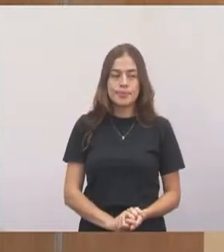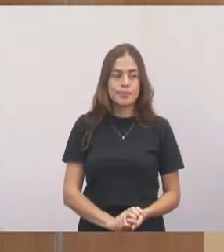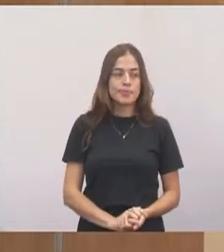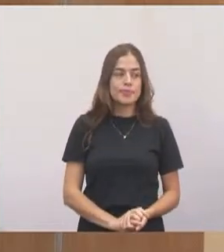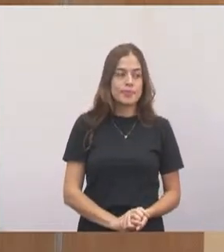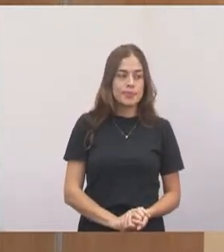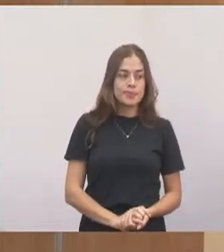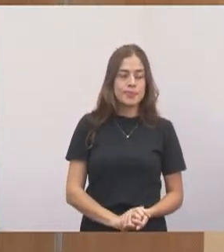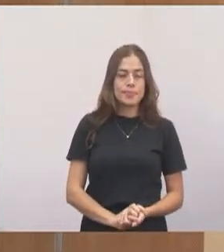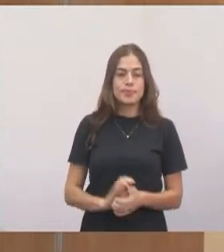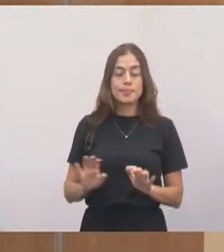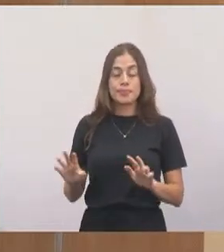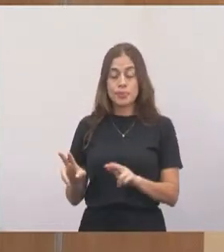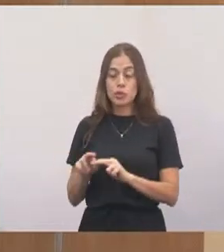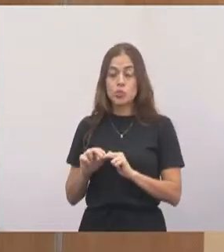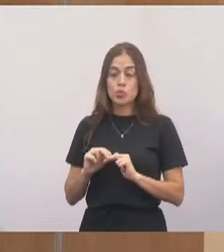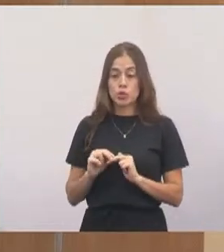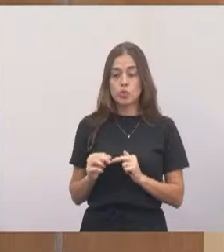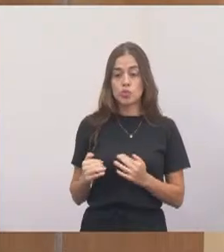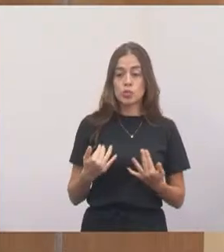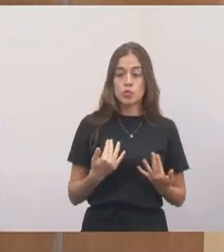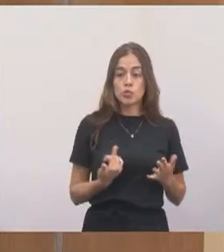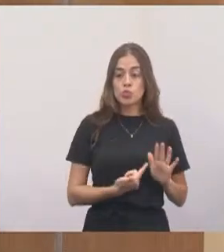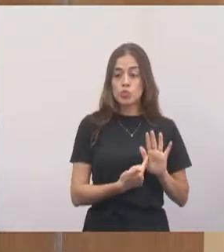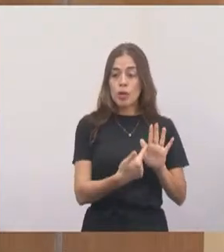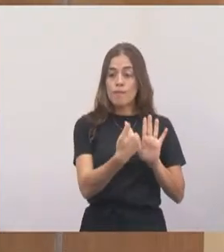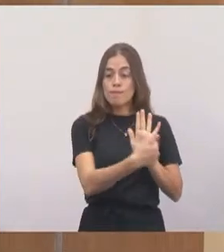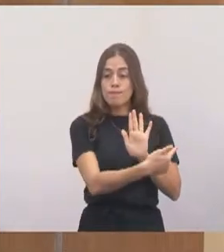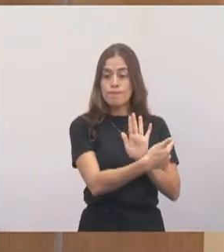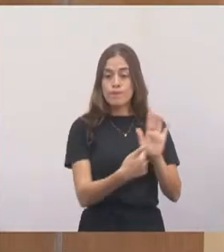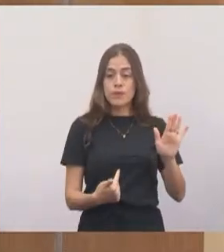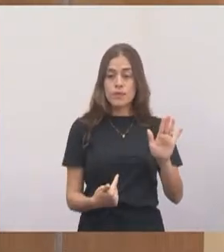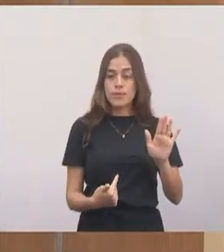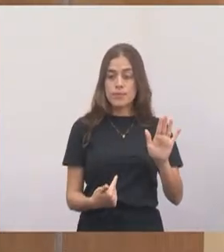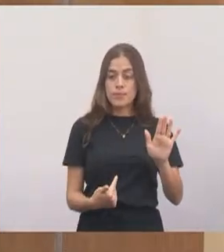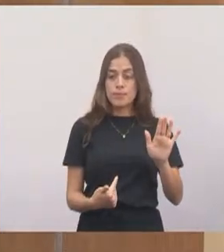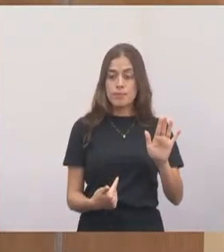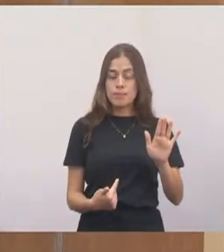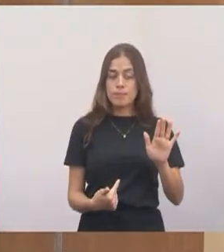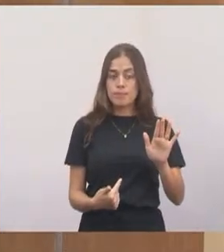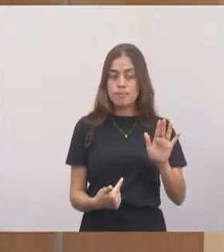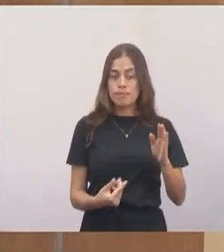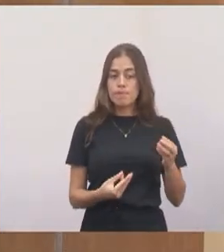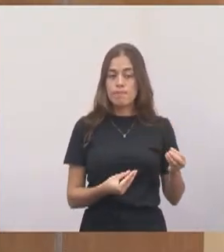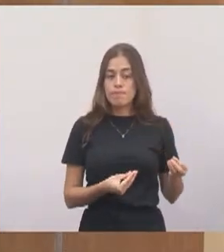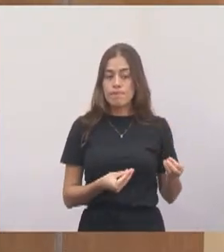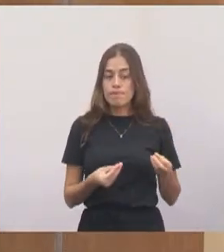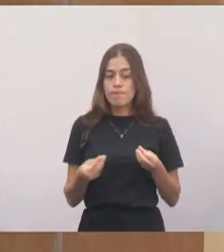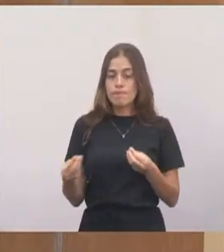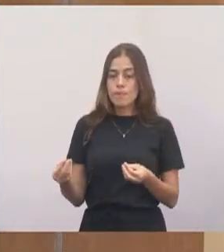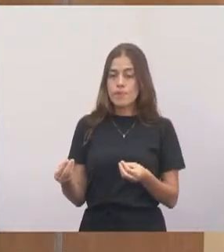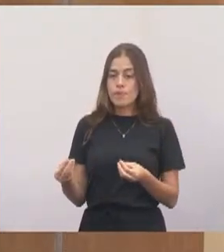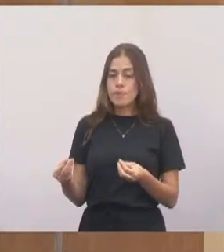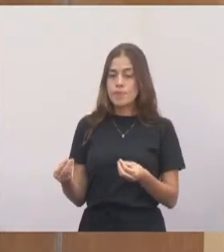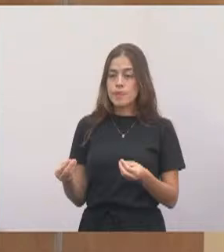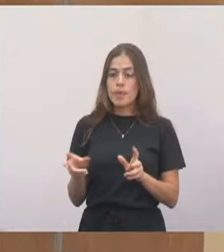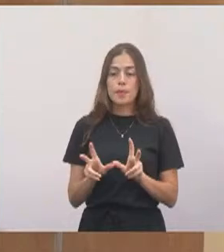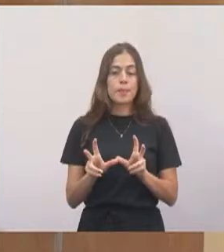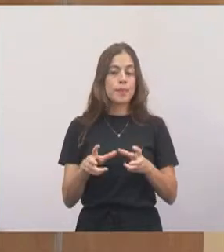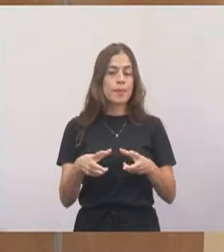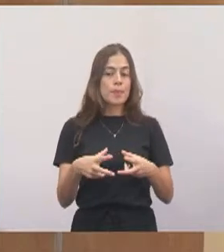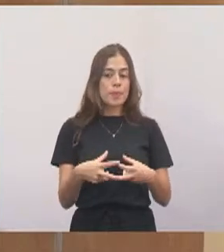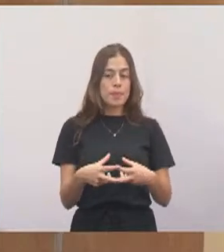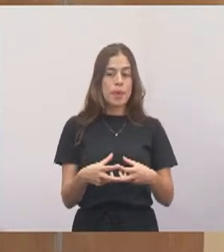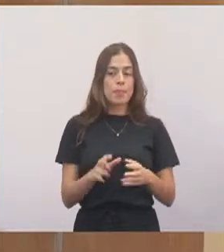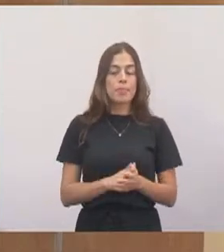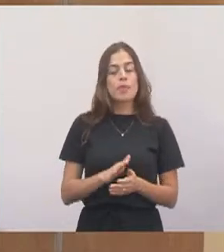Restituímos, desta forma, a matéria vetada ao rexame dessa egrégia Casa